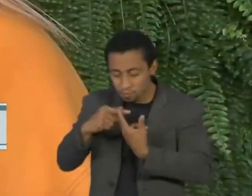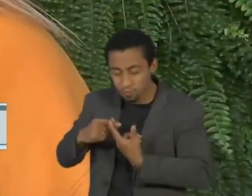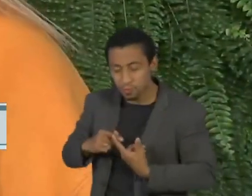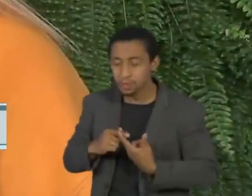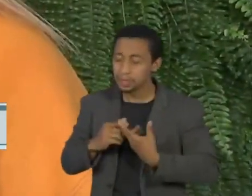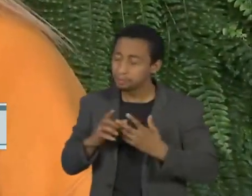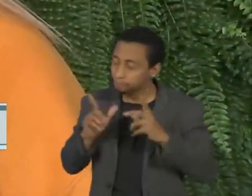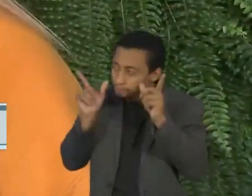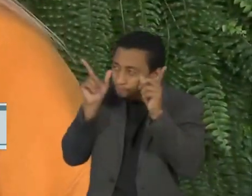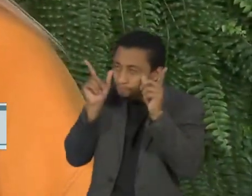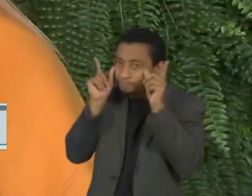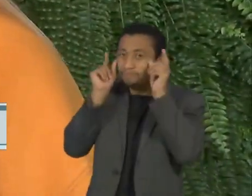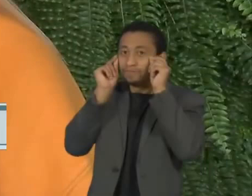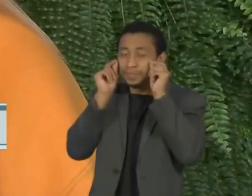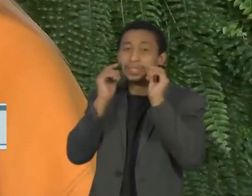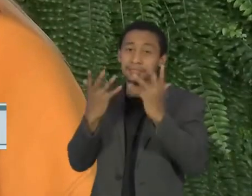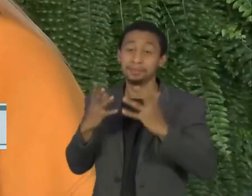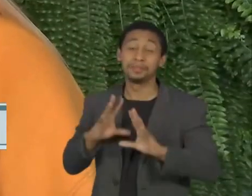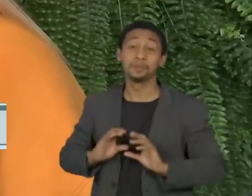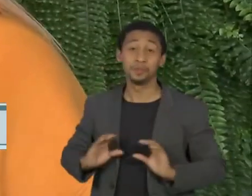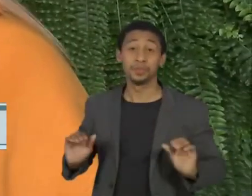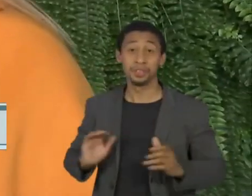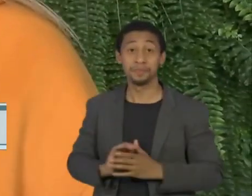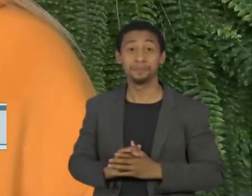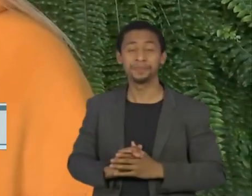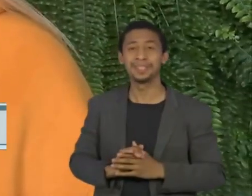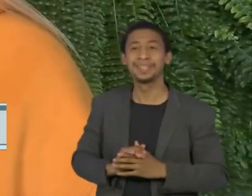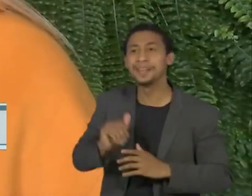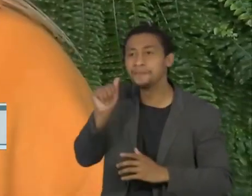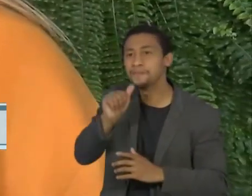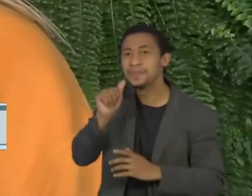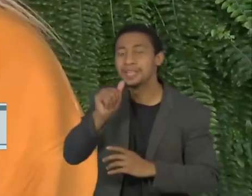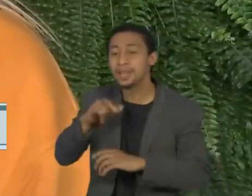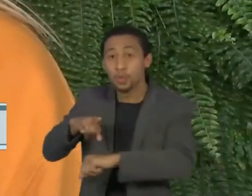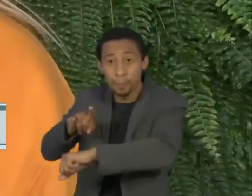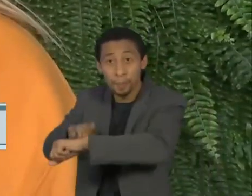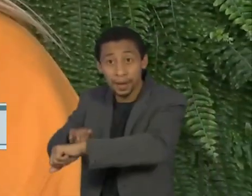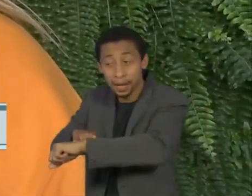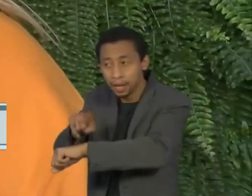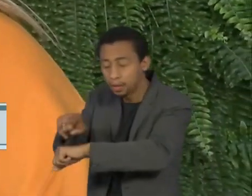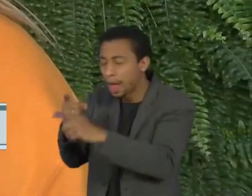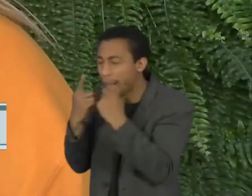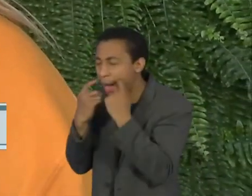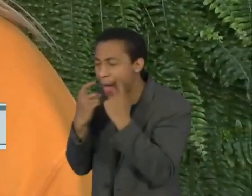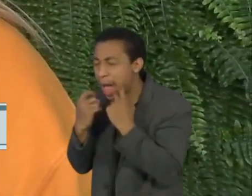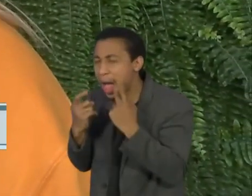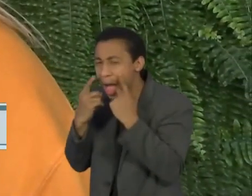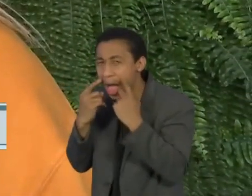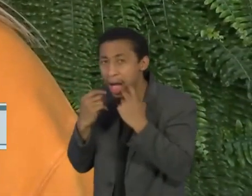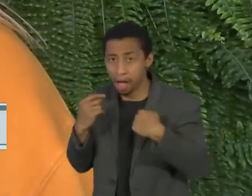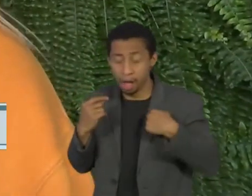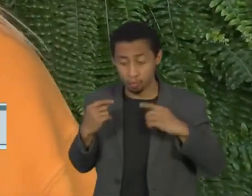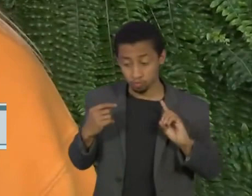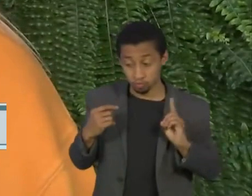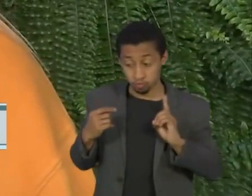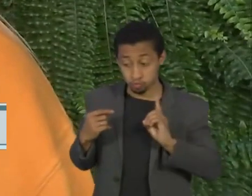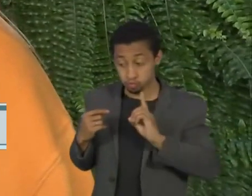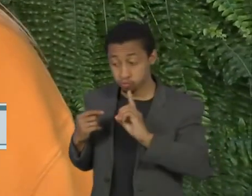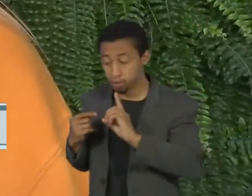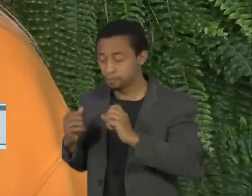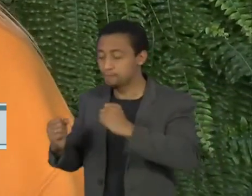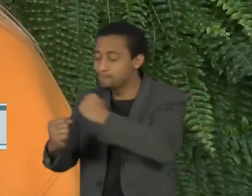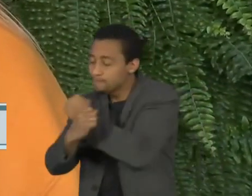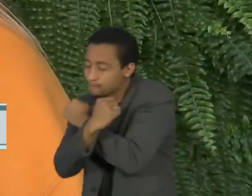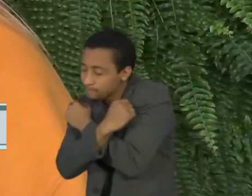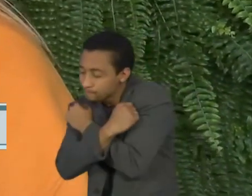uma menina desconhecida no banheiro que pediu. Ela estava chorando, eu fui até ela. E ela precisou só de um abraço, ela